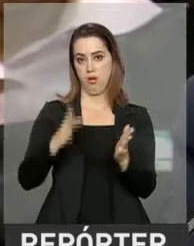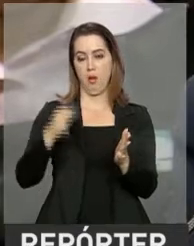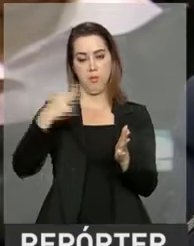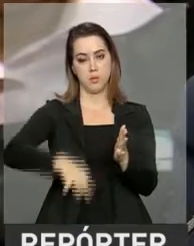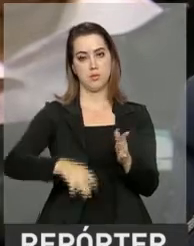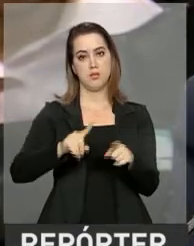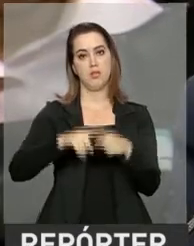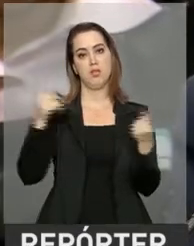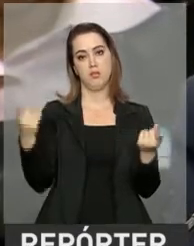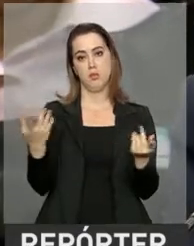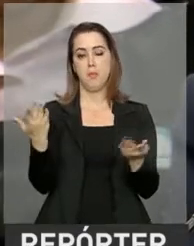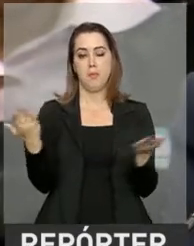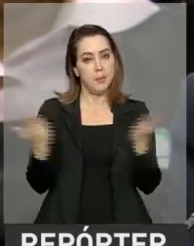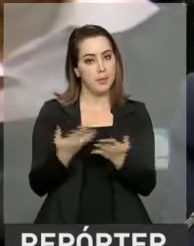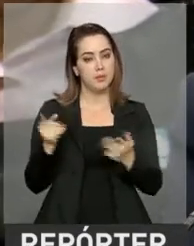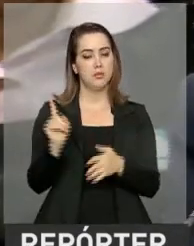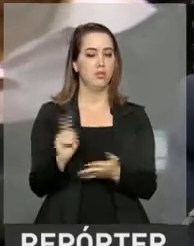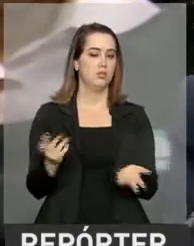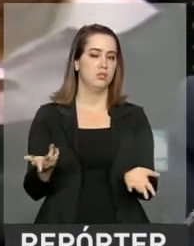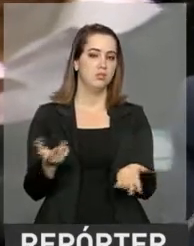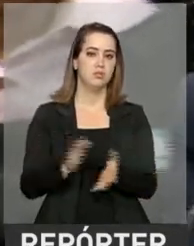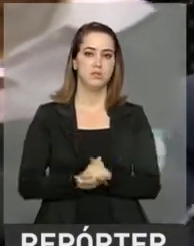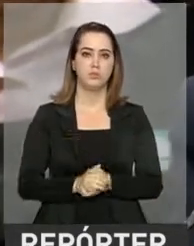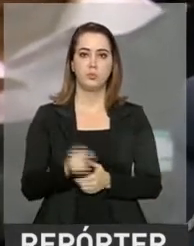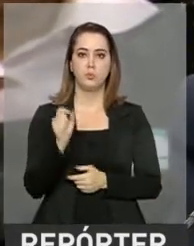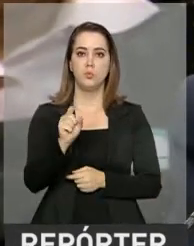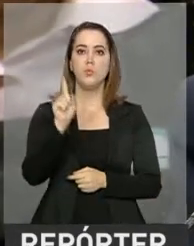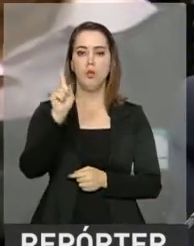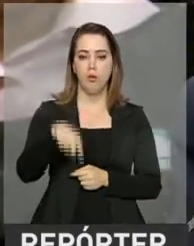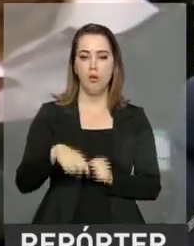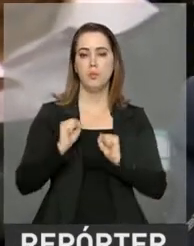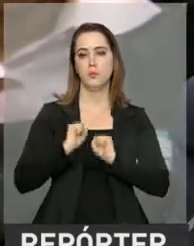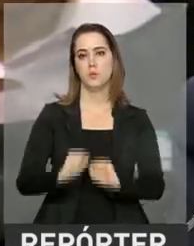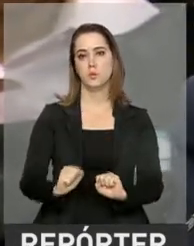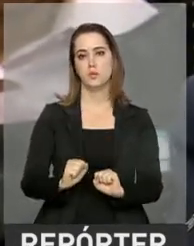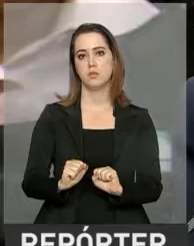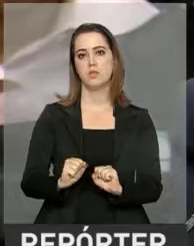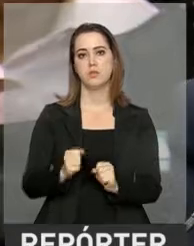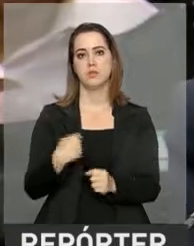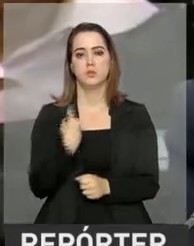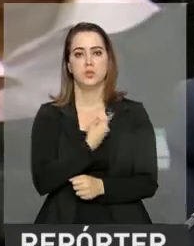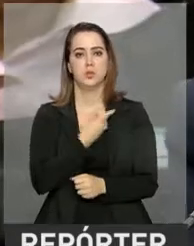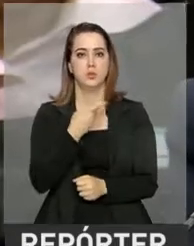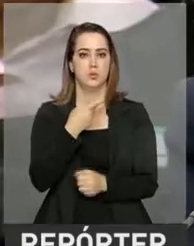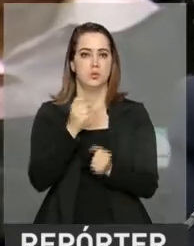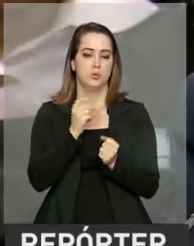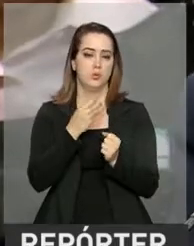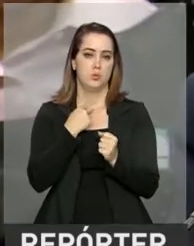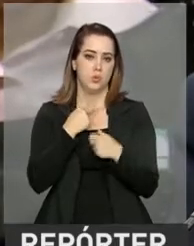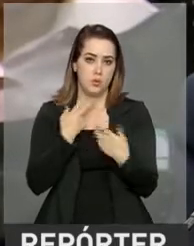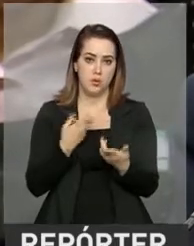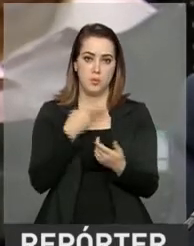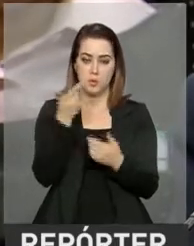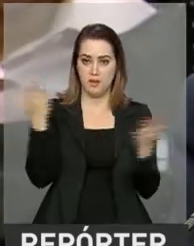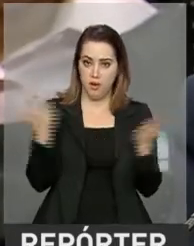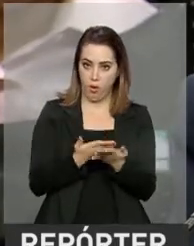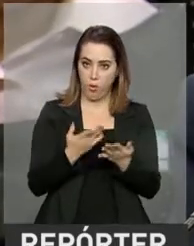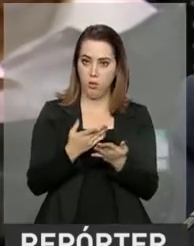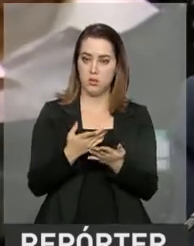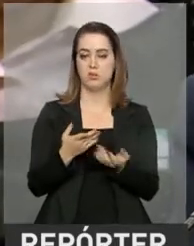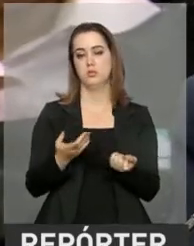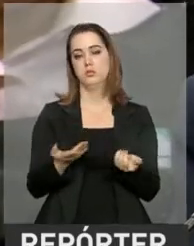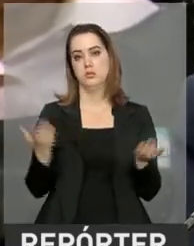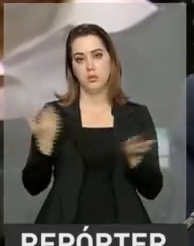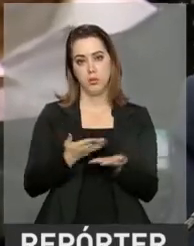está sendo considerado no momento, mas é uma hipótese que não devemos descartar no futuro, porém,